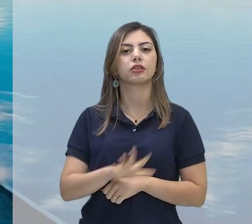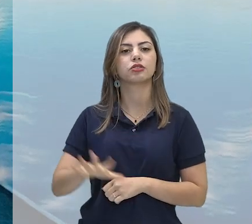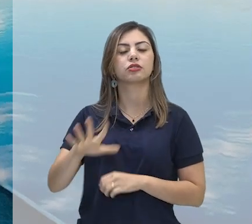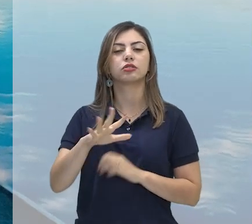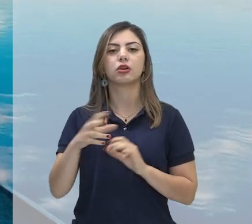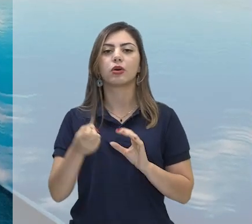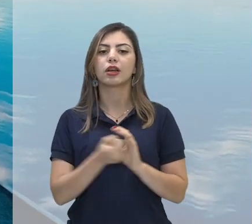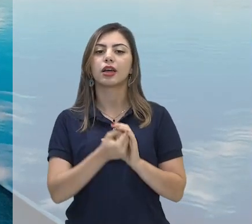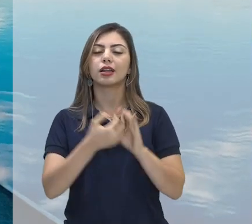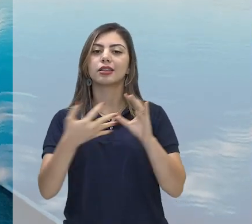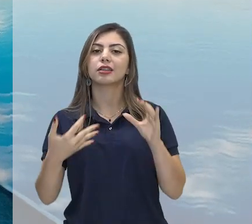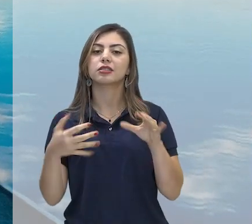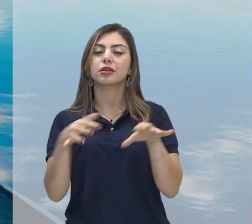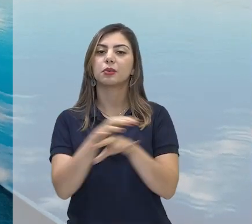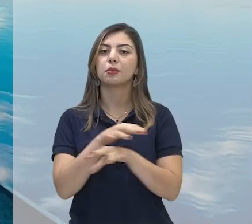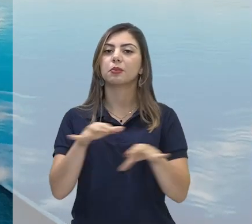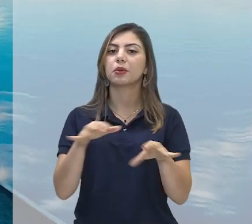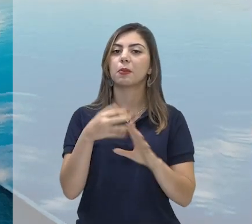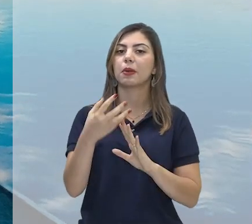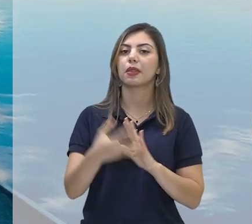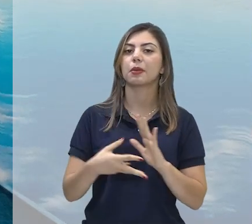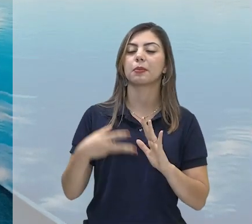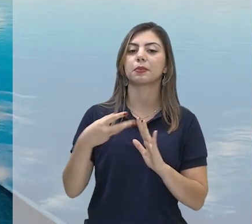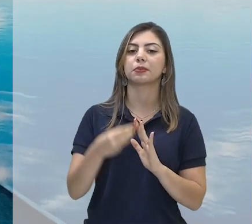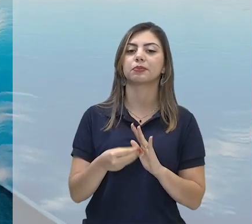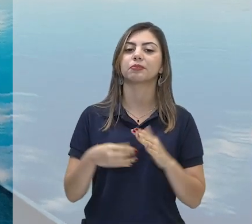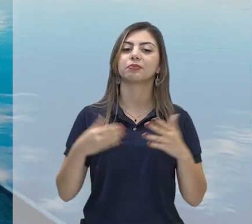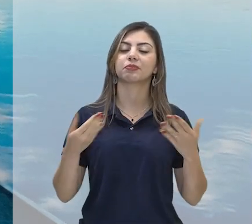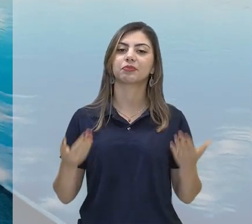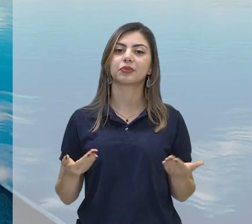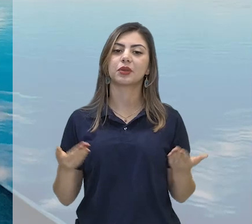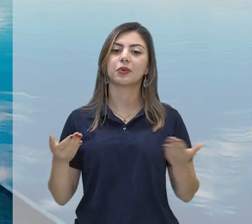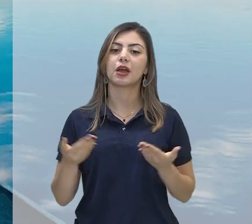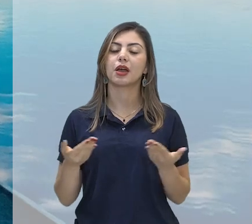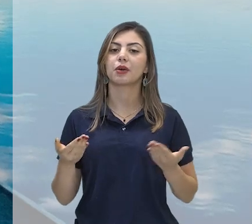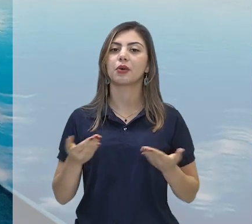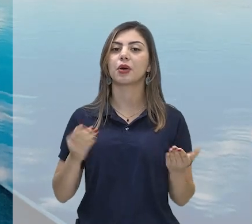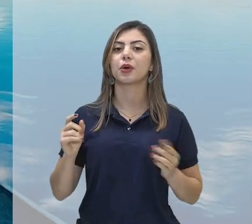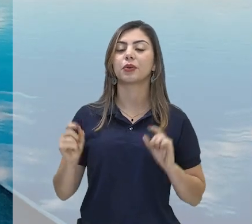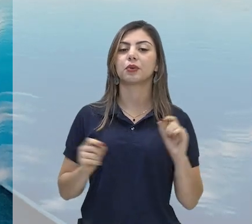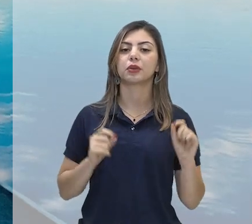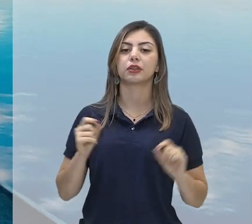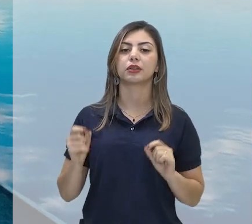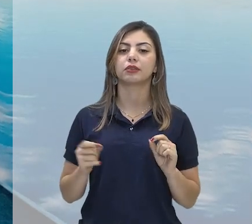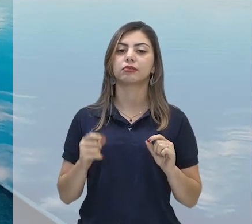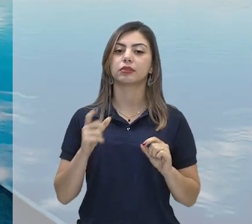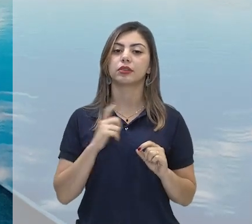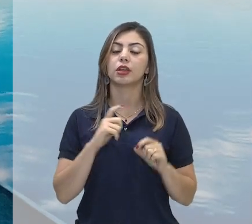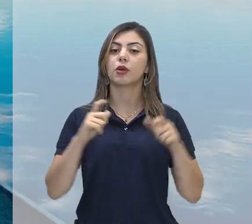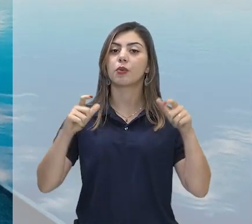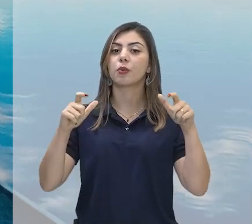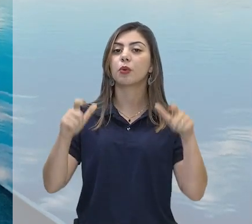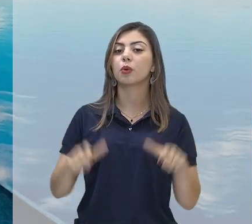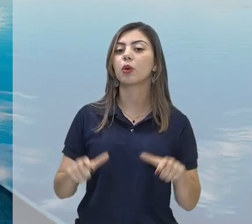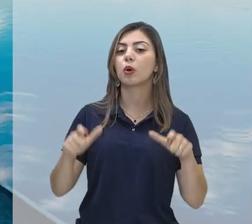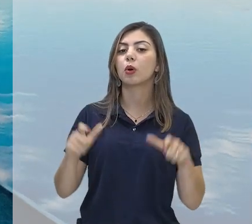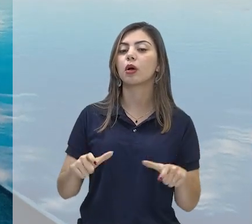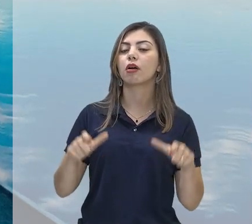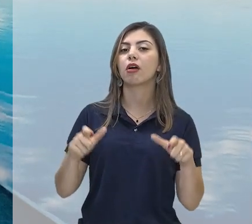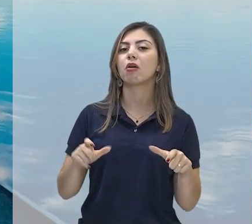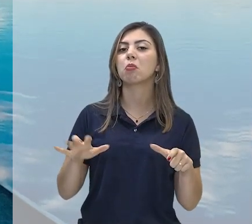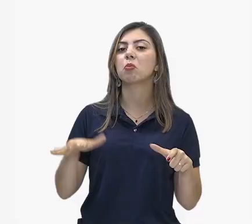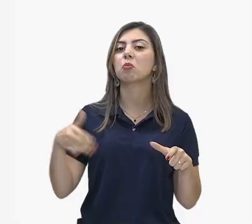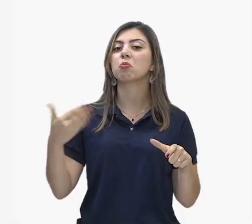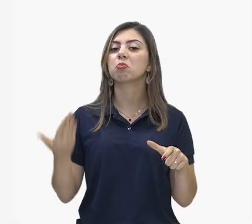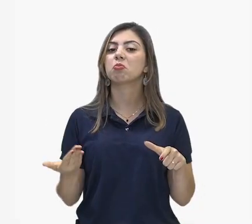características do bioma da Amazônia. Para isso, então, vou trazer para vocês, nesse primeiro momento, uma localização. Onde é que está localizado